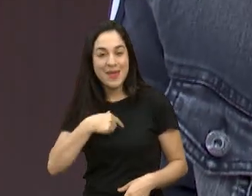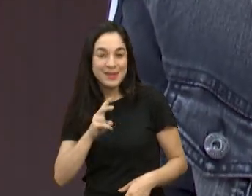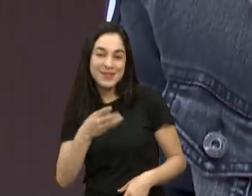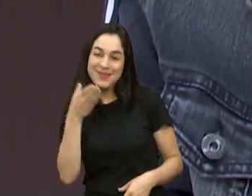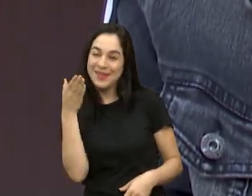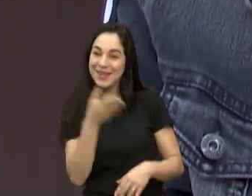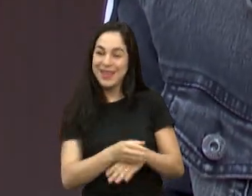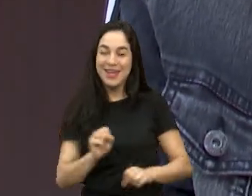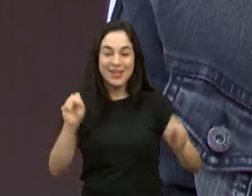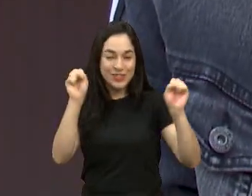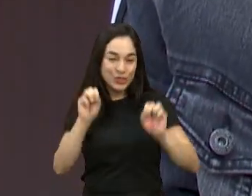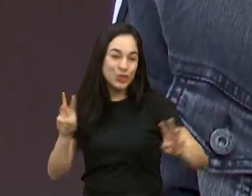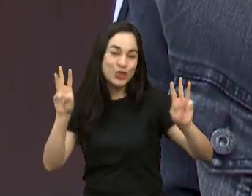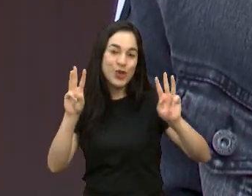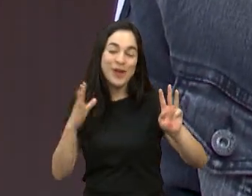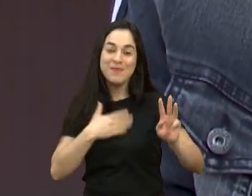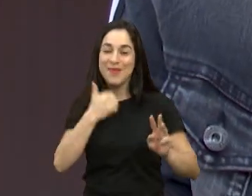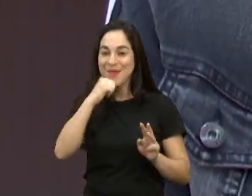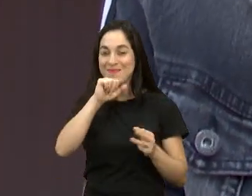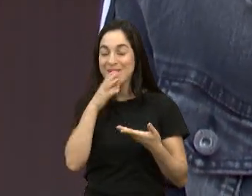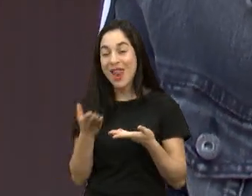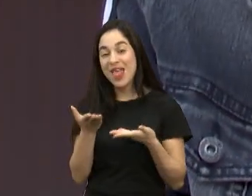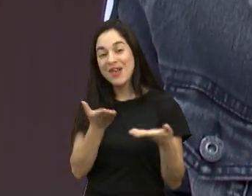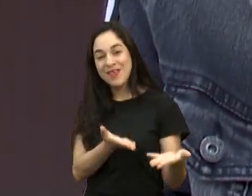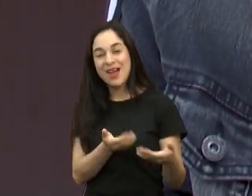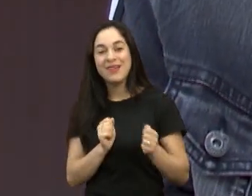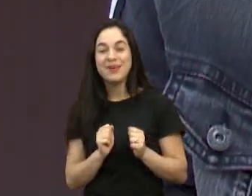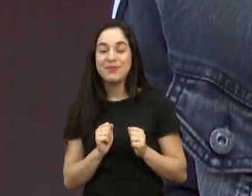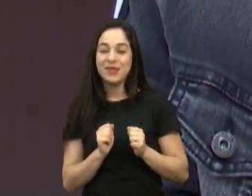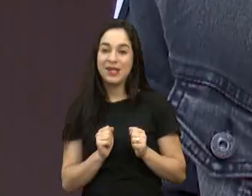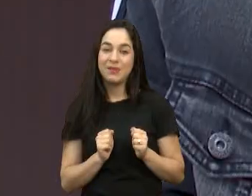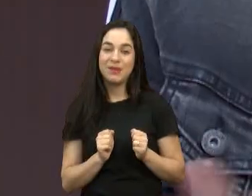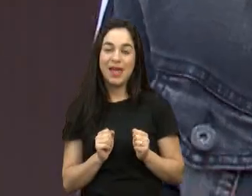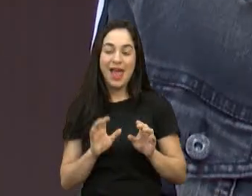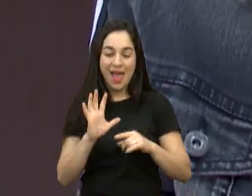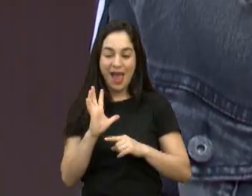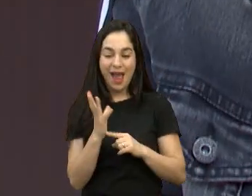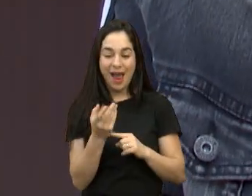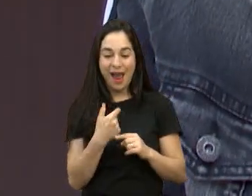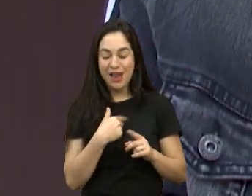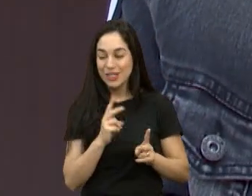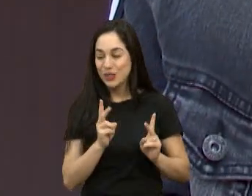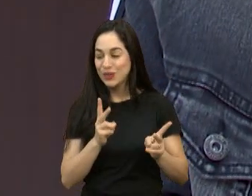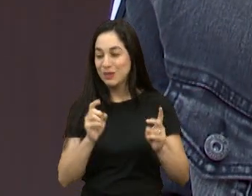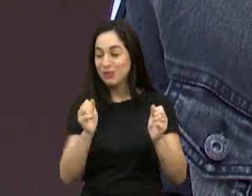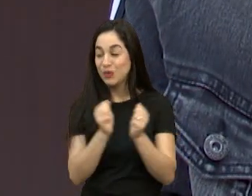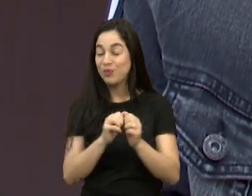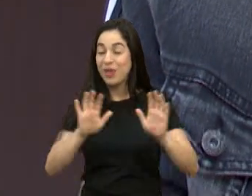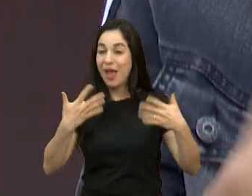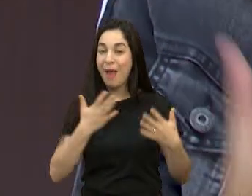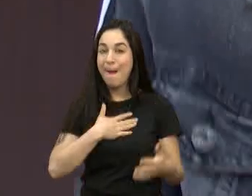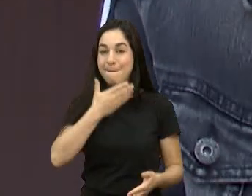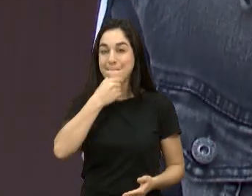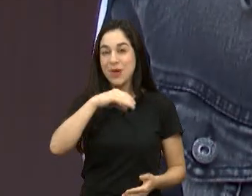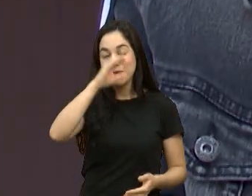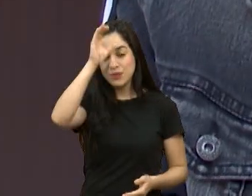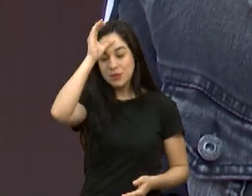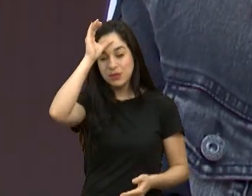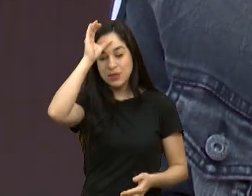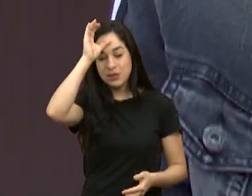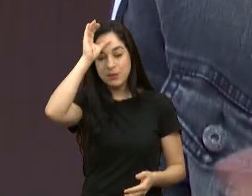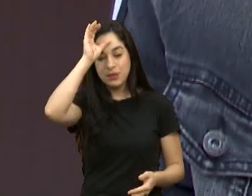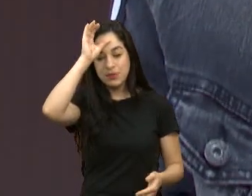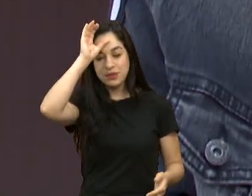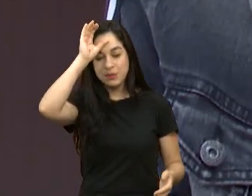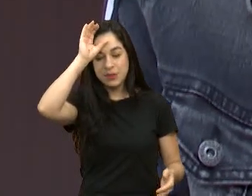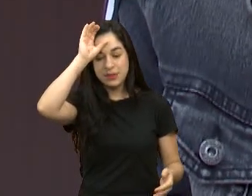nos shows, ela me levava. Então eu sempre tive nesse meio artístico, e daí meu tio acabou falecendo e o meu pai estava muito triste na